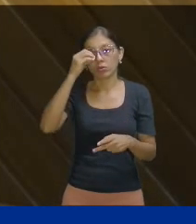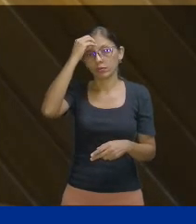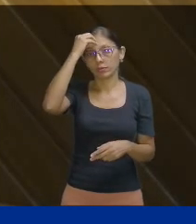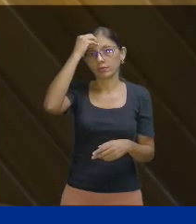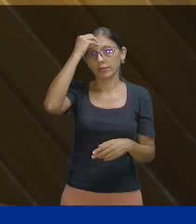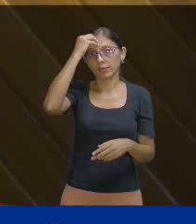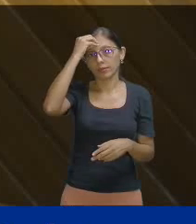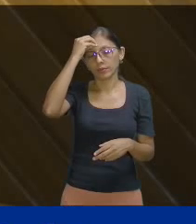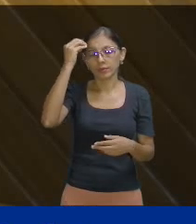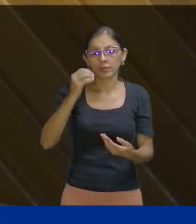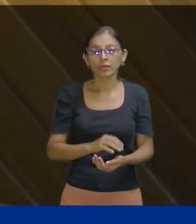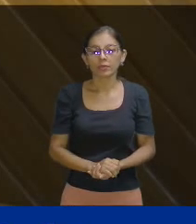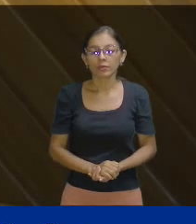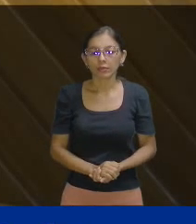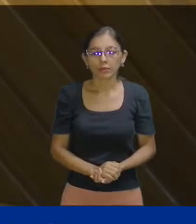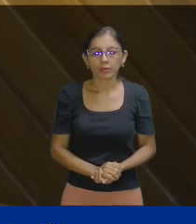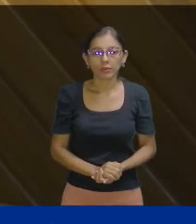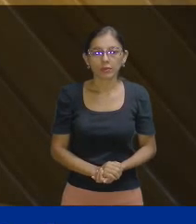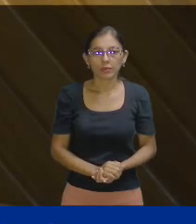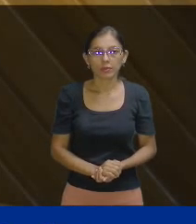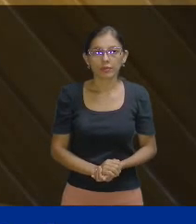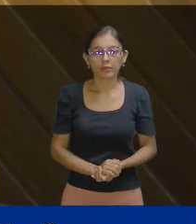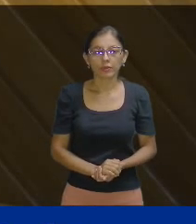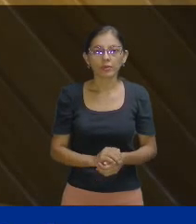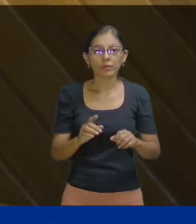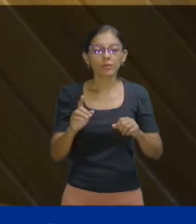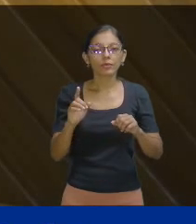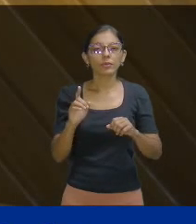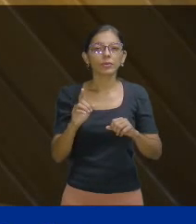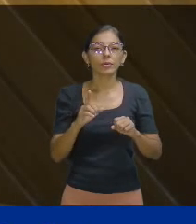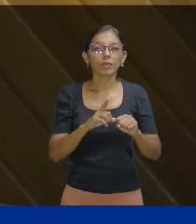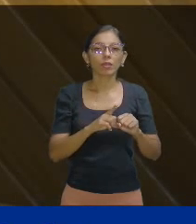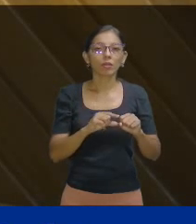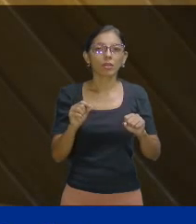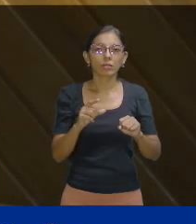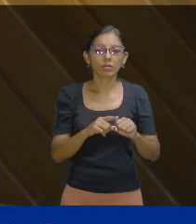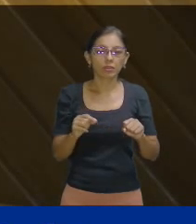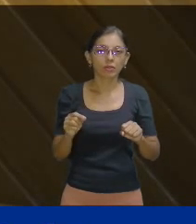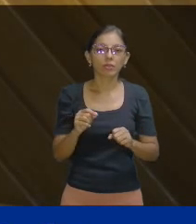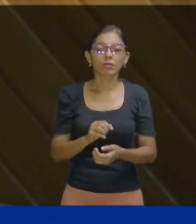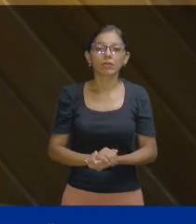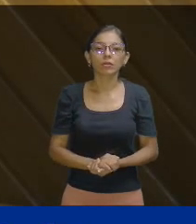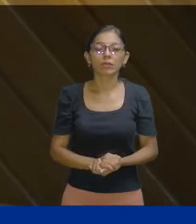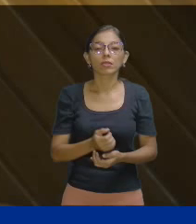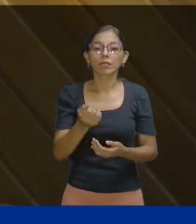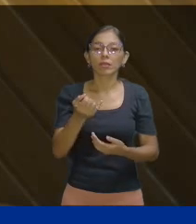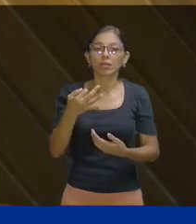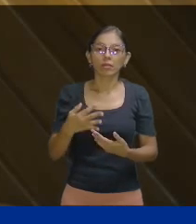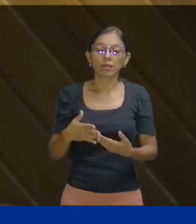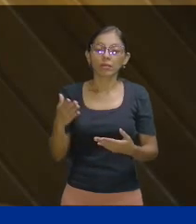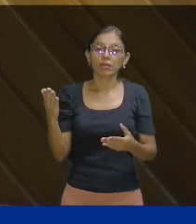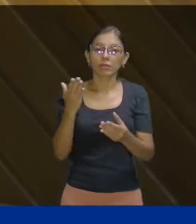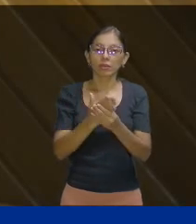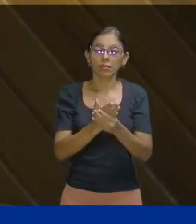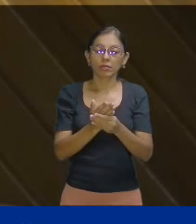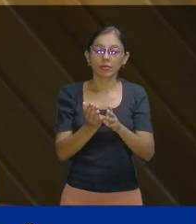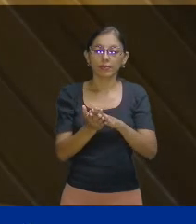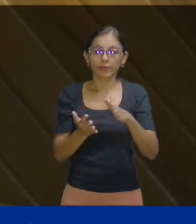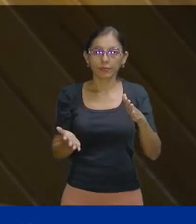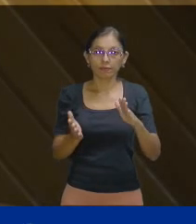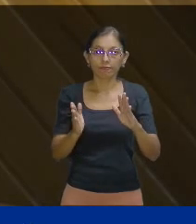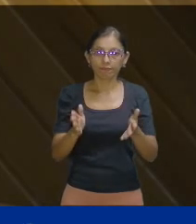Penal presume como válidas as intimações realizadas no endereço constante dos autos.